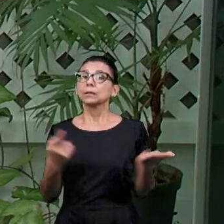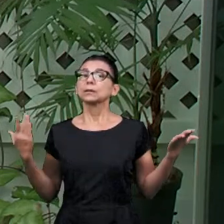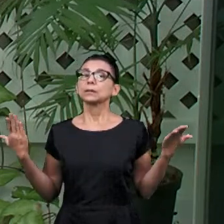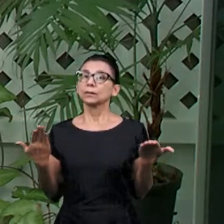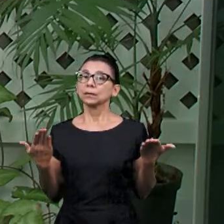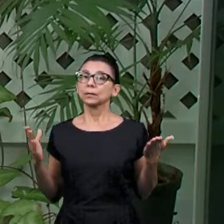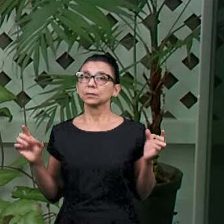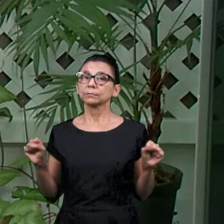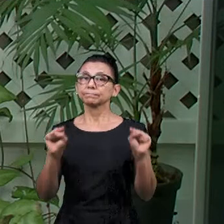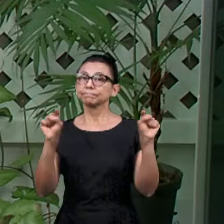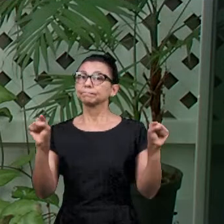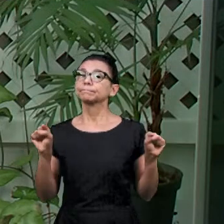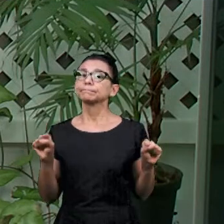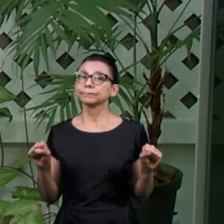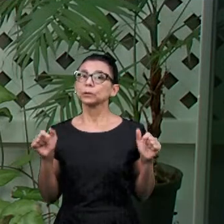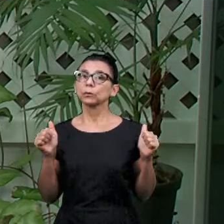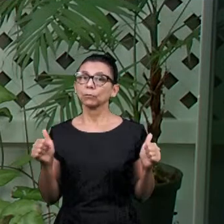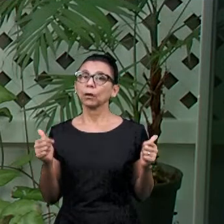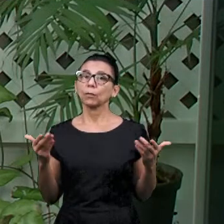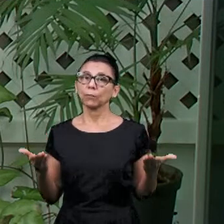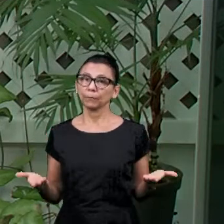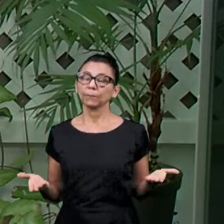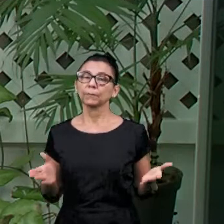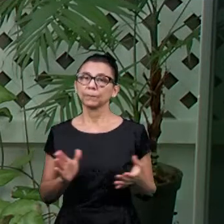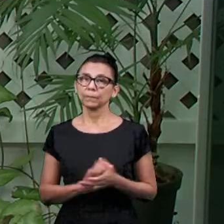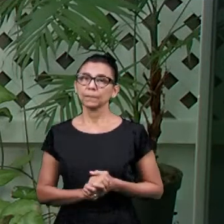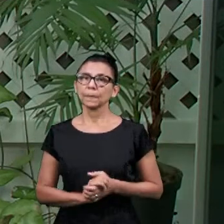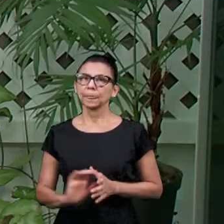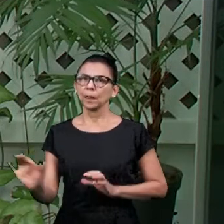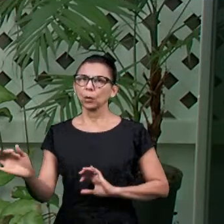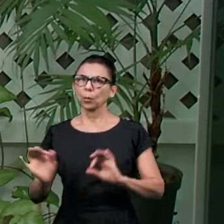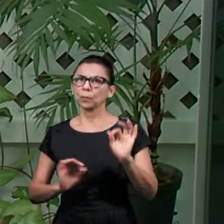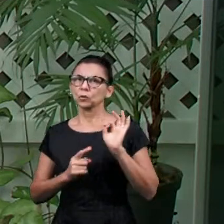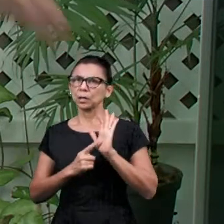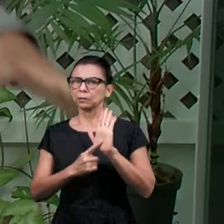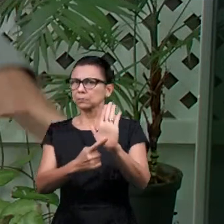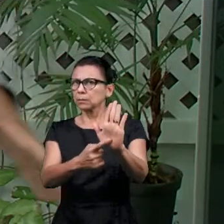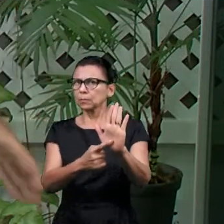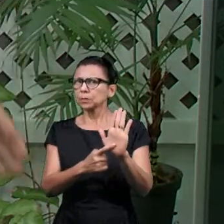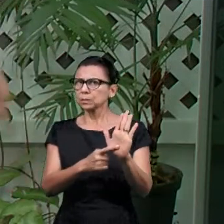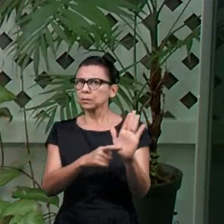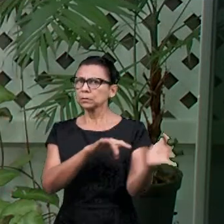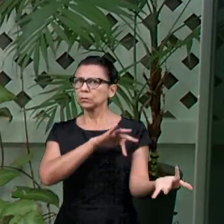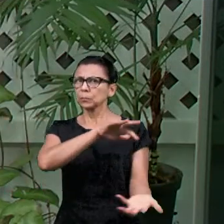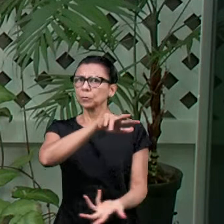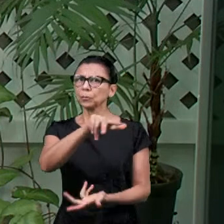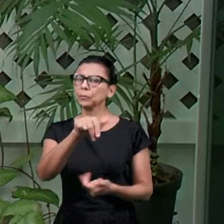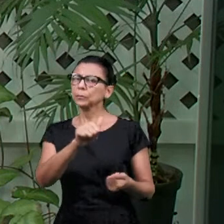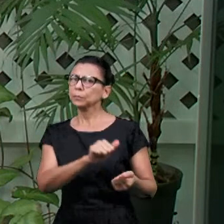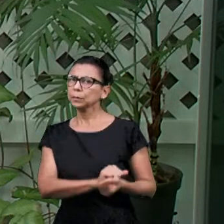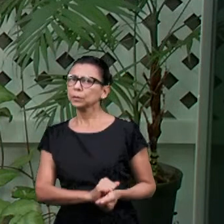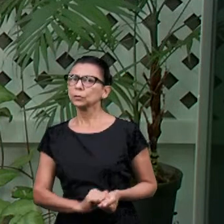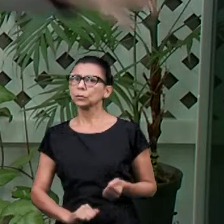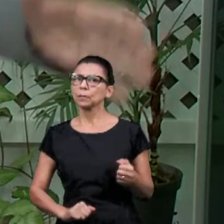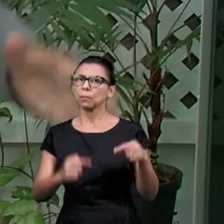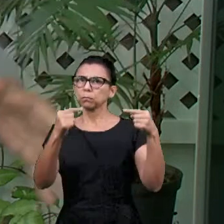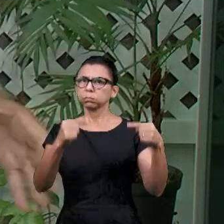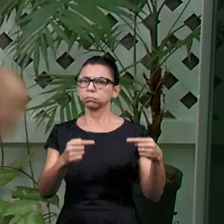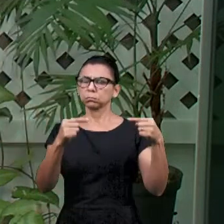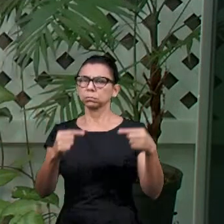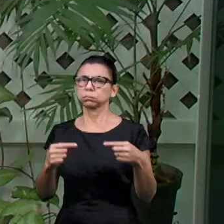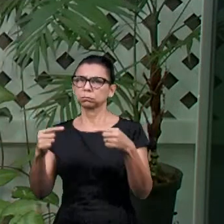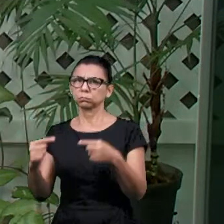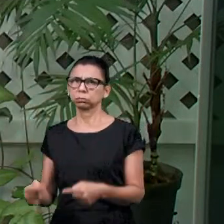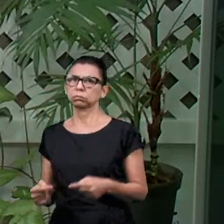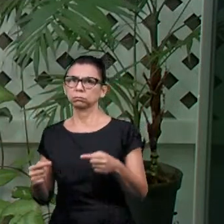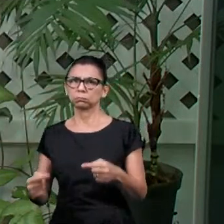O projeto vem sendo trazido. As lutas, as dificuldades, o fermento, o grão de mostarda que morreu, o